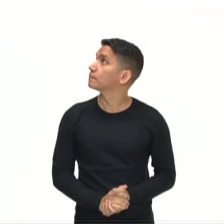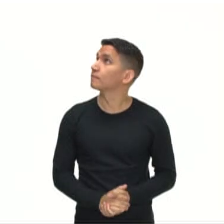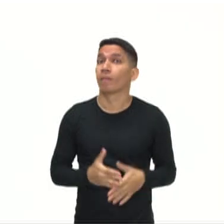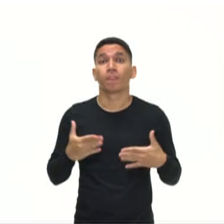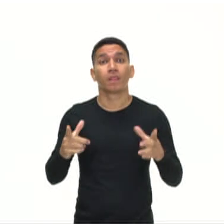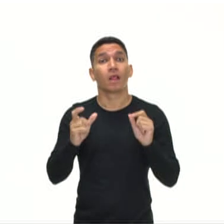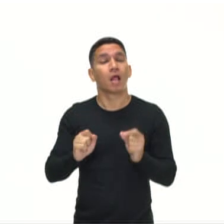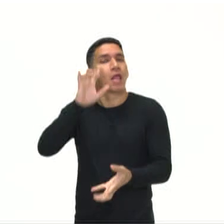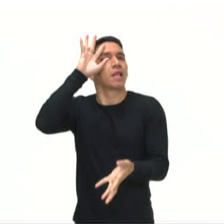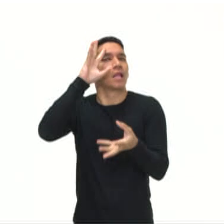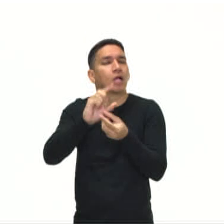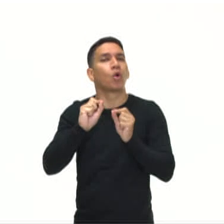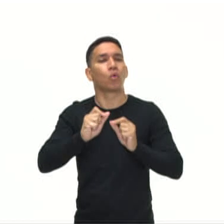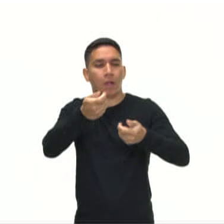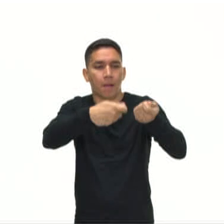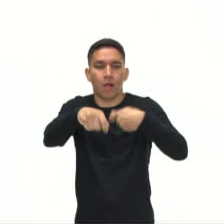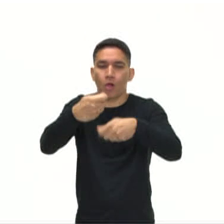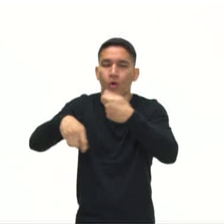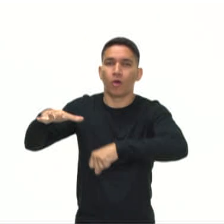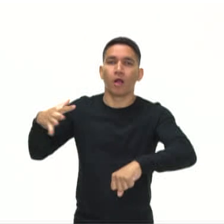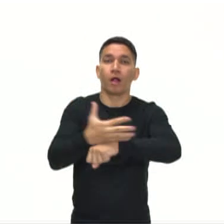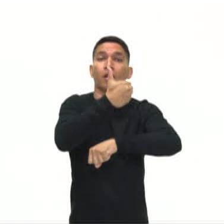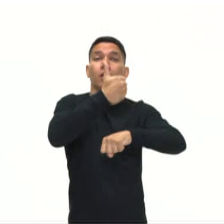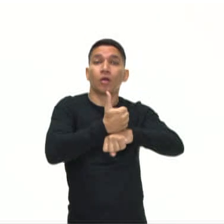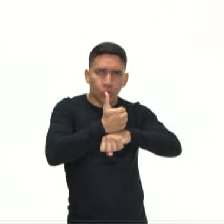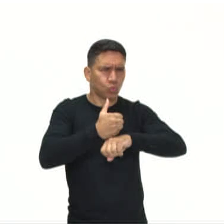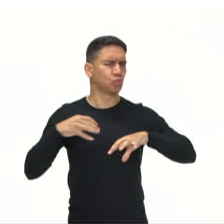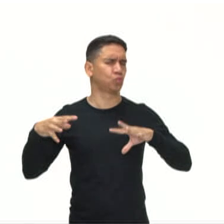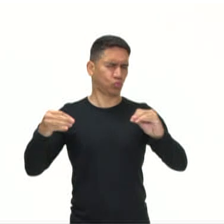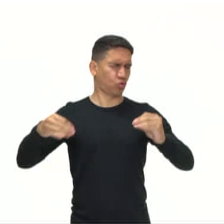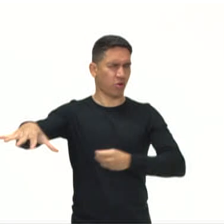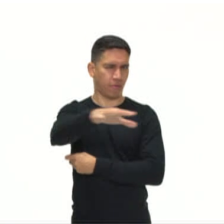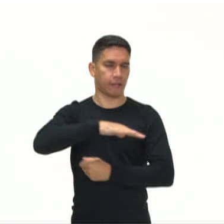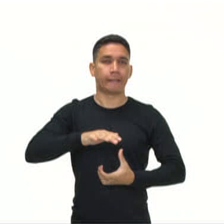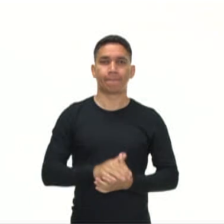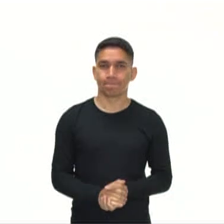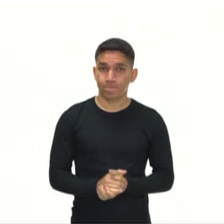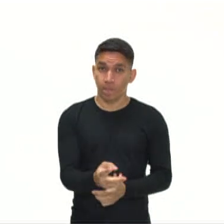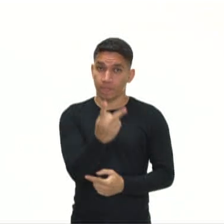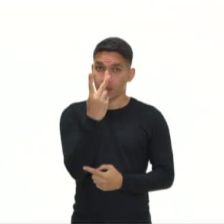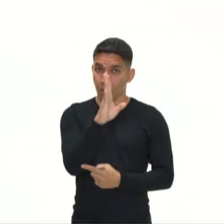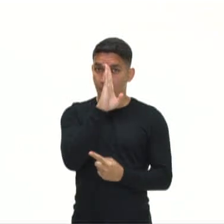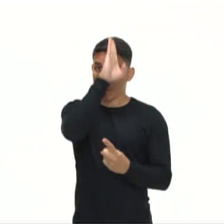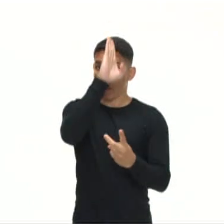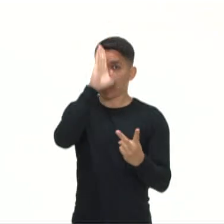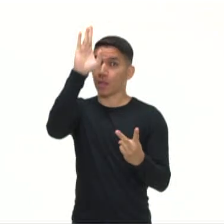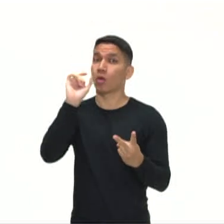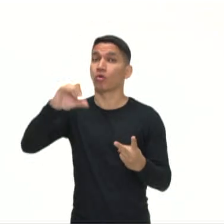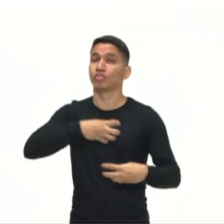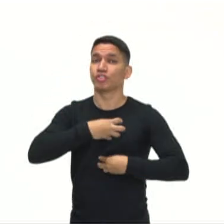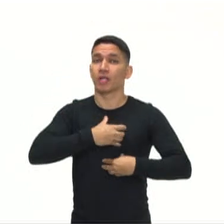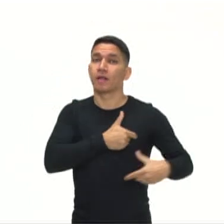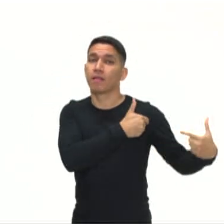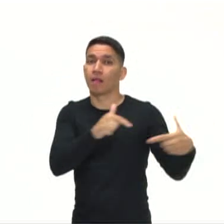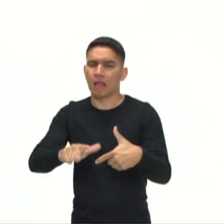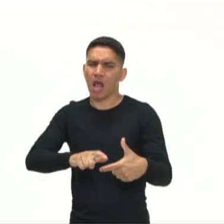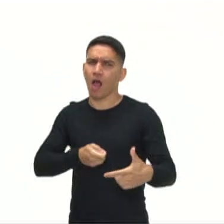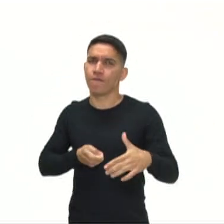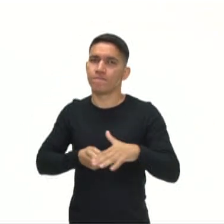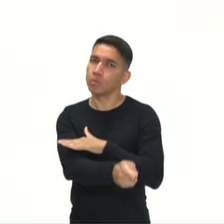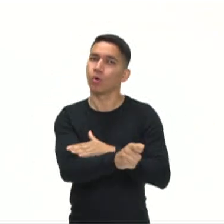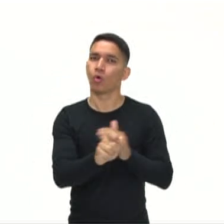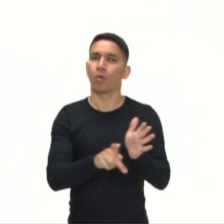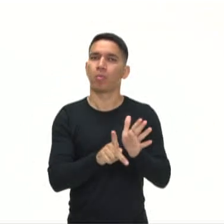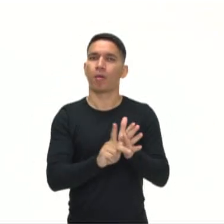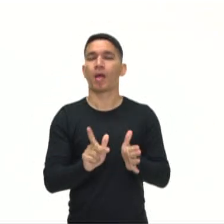Então, vamos entender a economia colonial como um todo. As duas principais formas de trabalho forçado na América